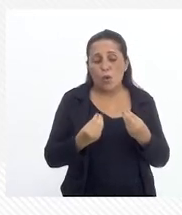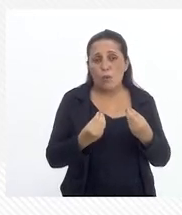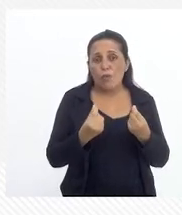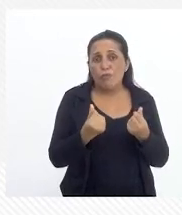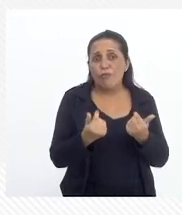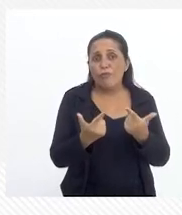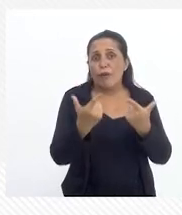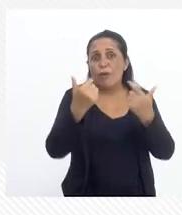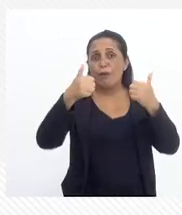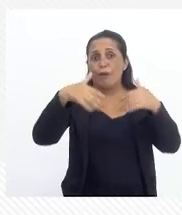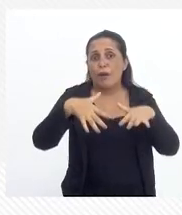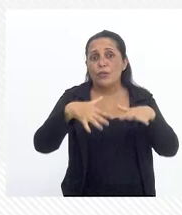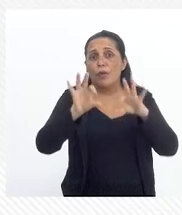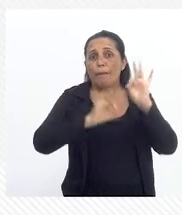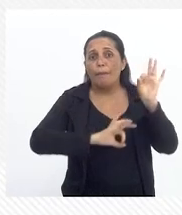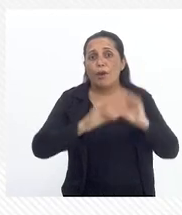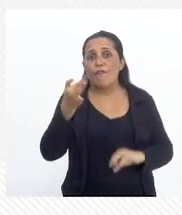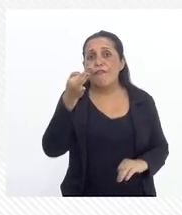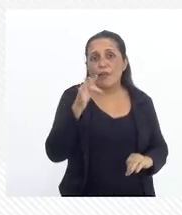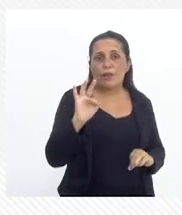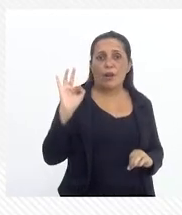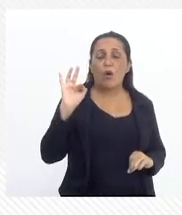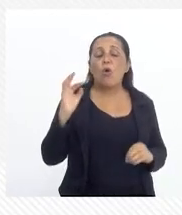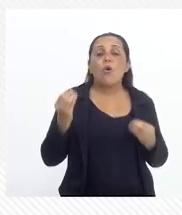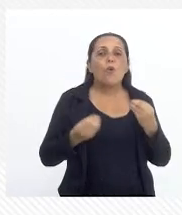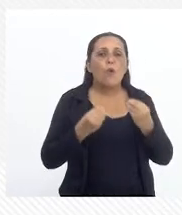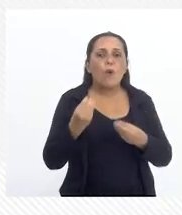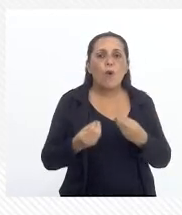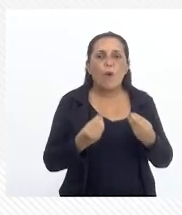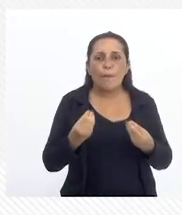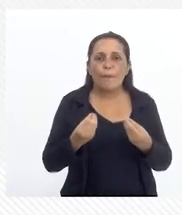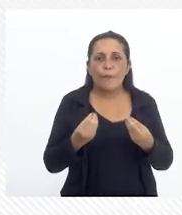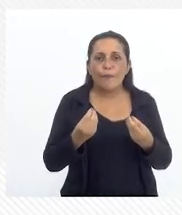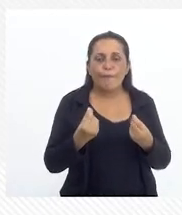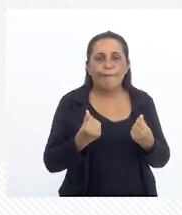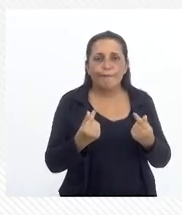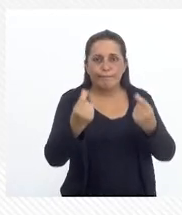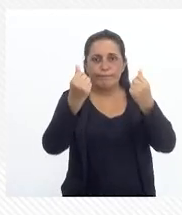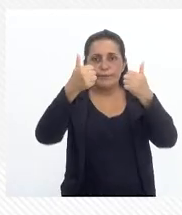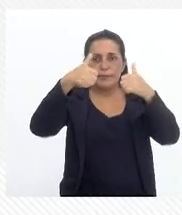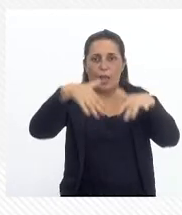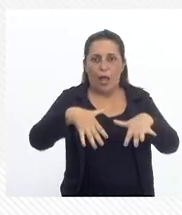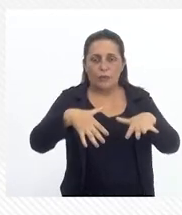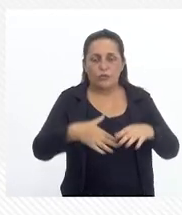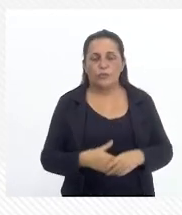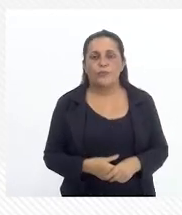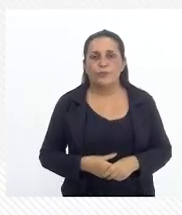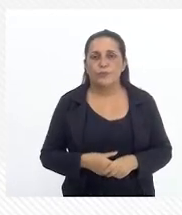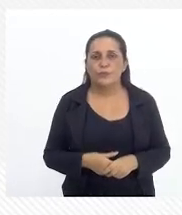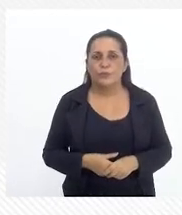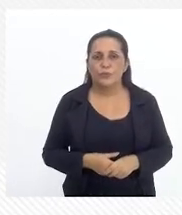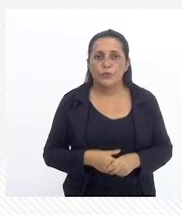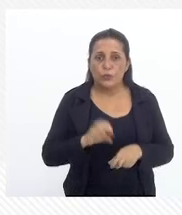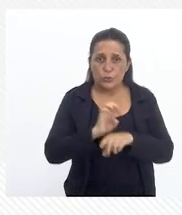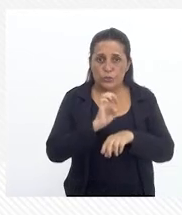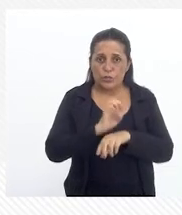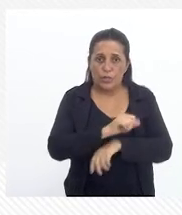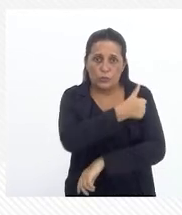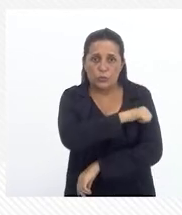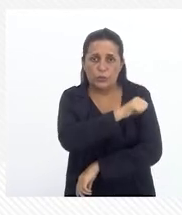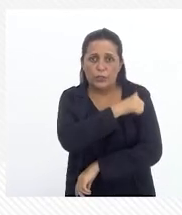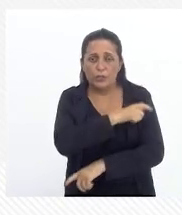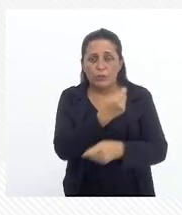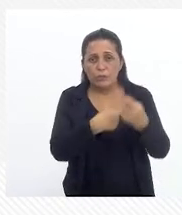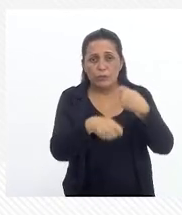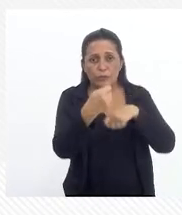posta no plano Federal Como será a questão do teto de gás o estado do Rio de Janeiro até para